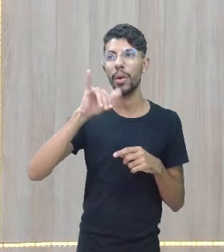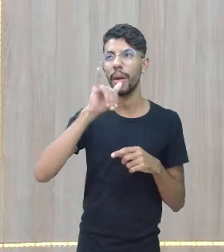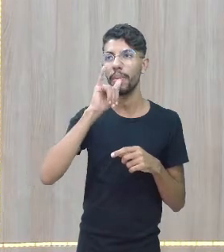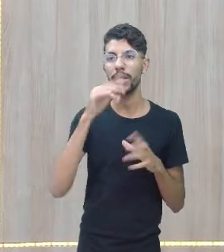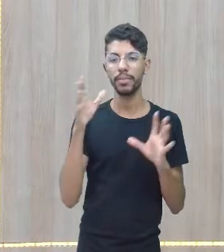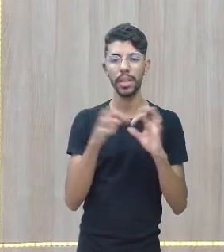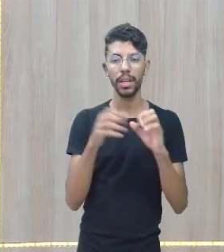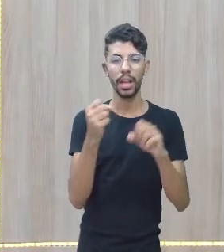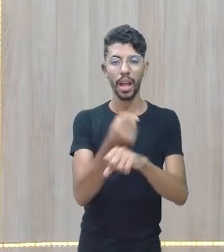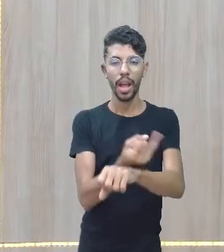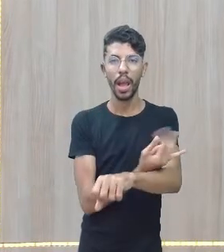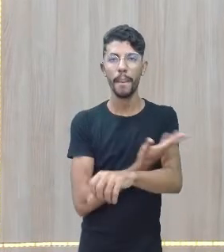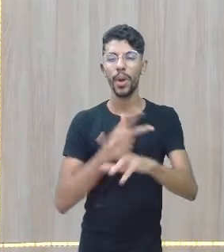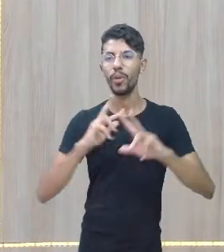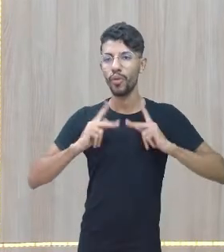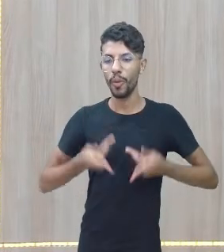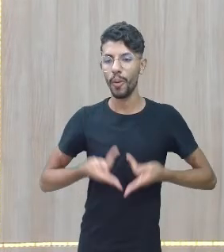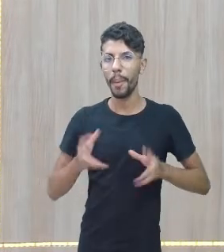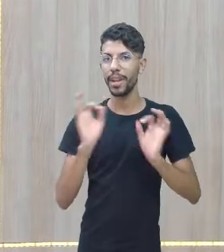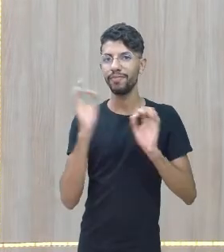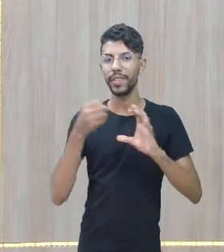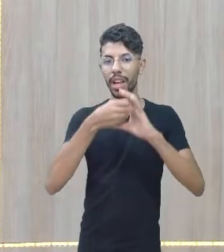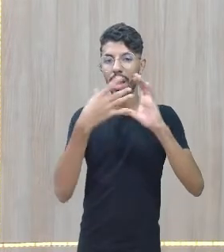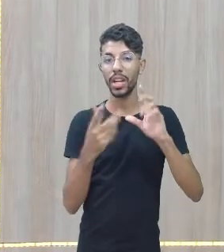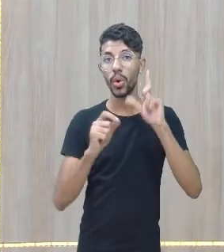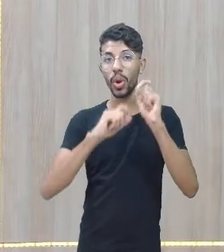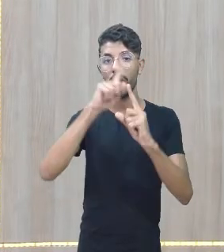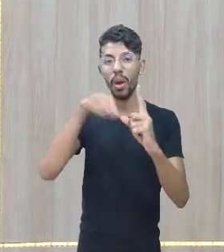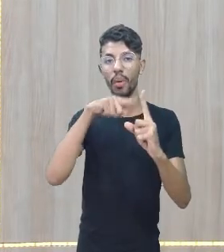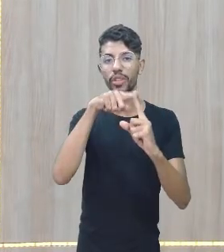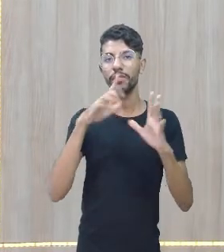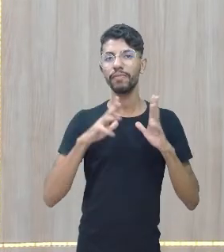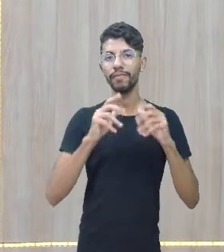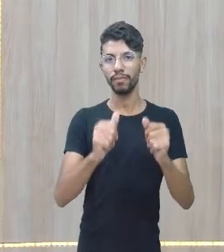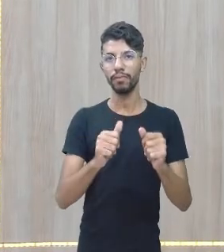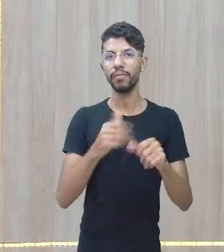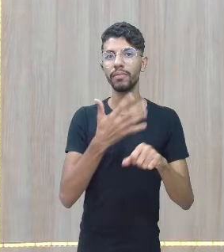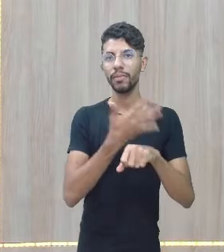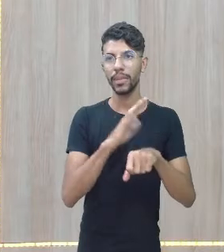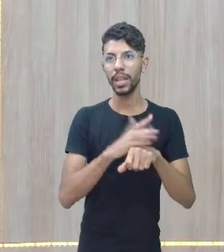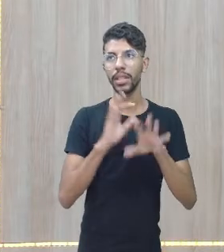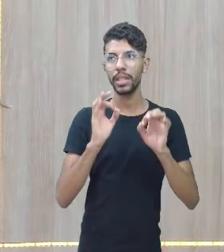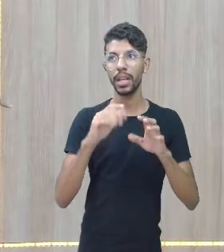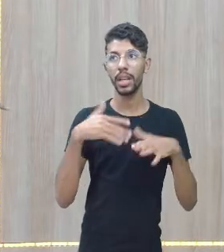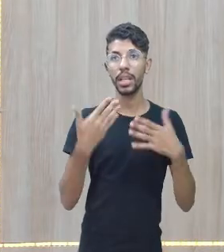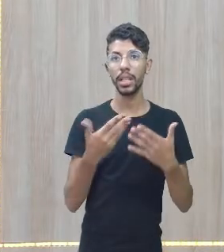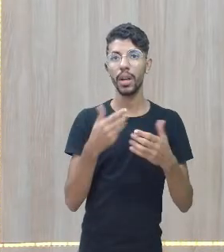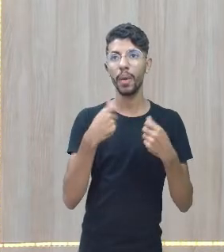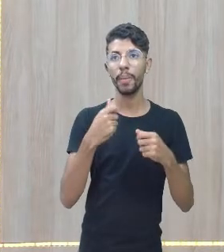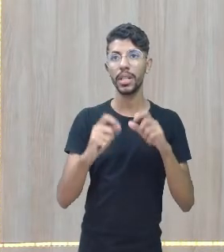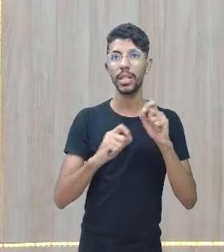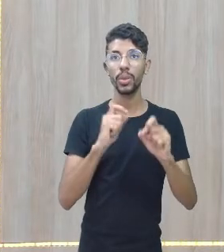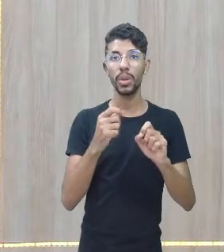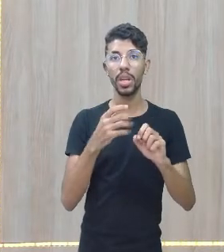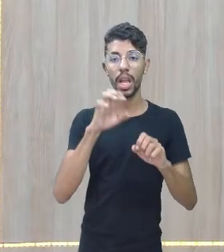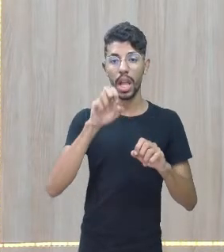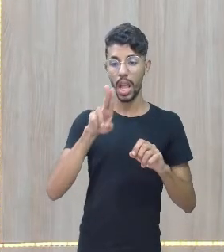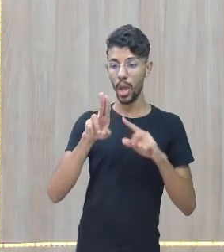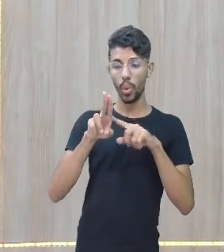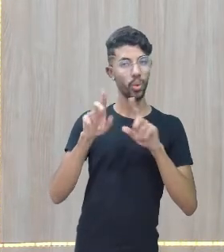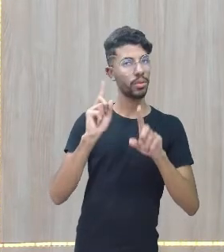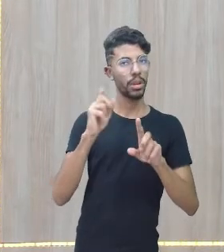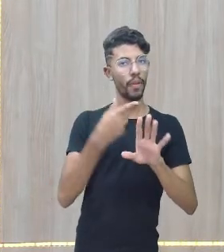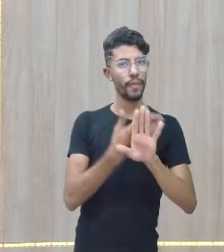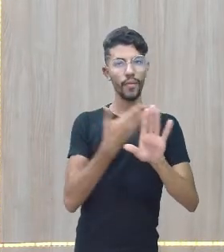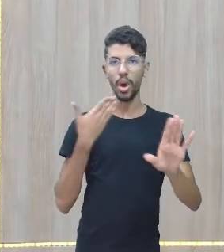emoções humanas, ele trata de um caráter objetivo, de uma ação prática. Então, eu preciso me abster o meu eu, para